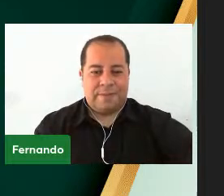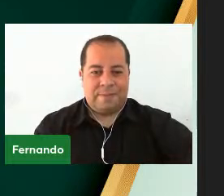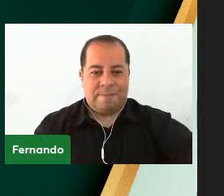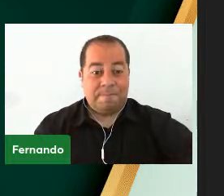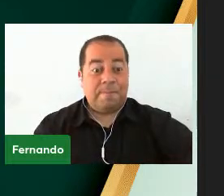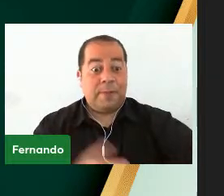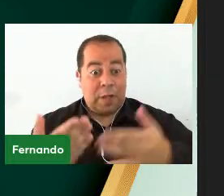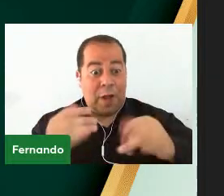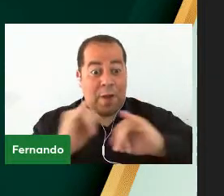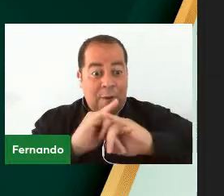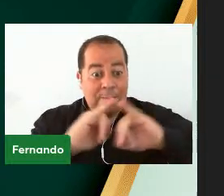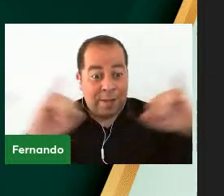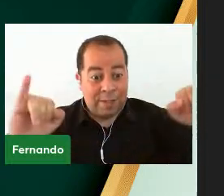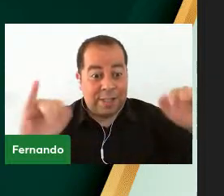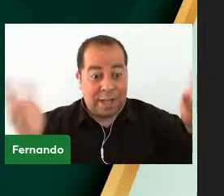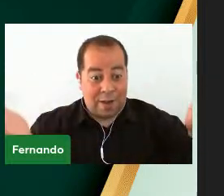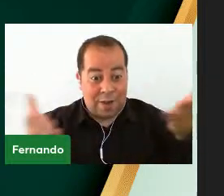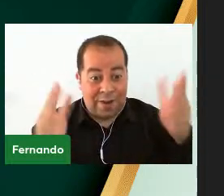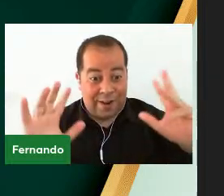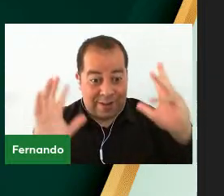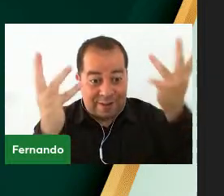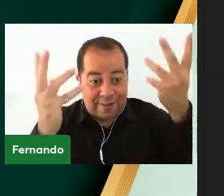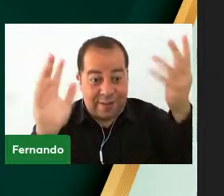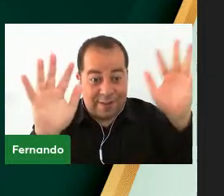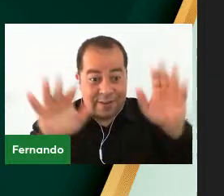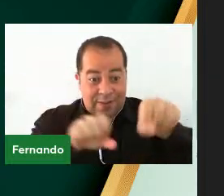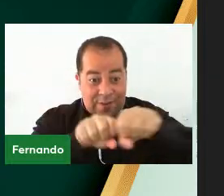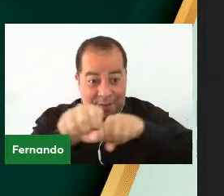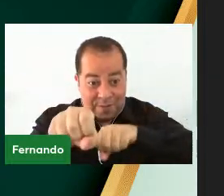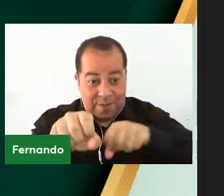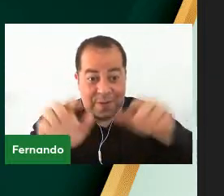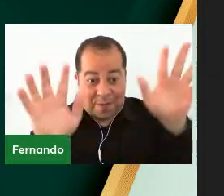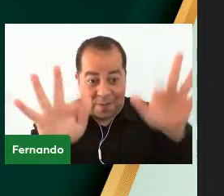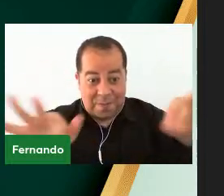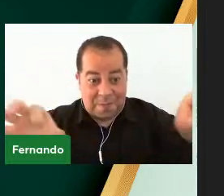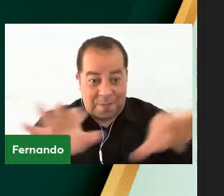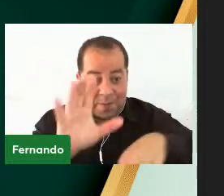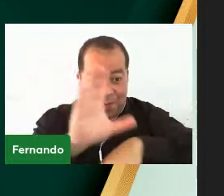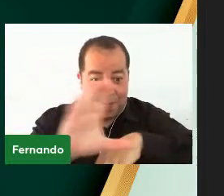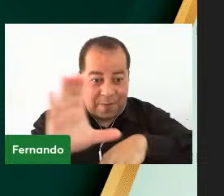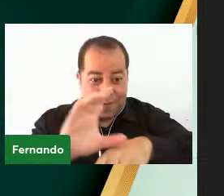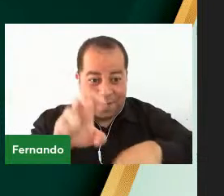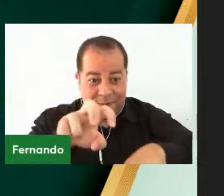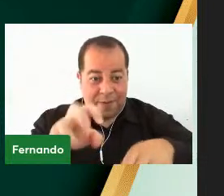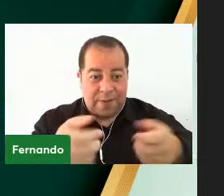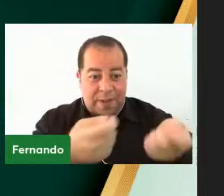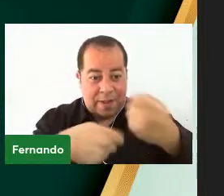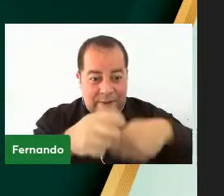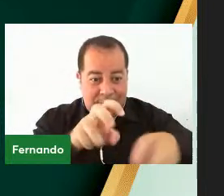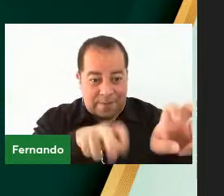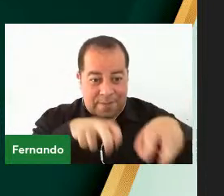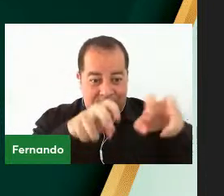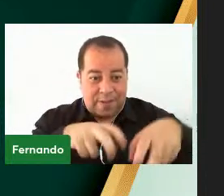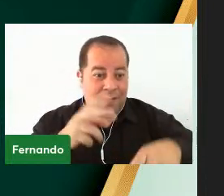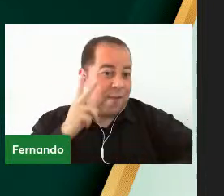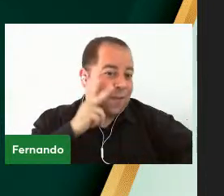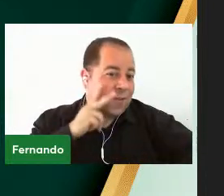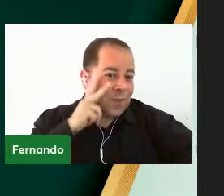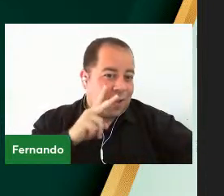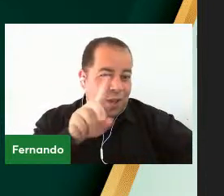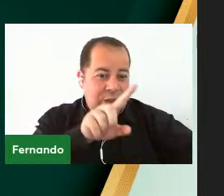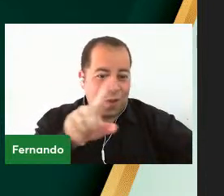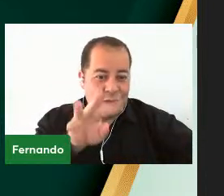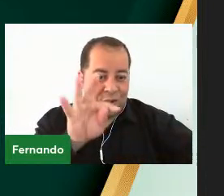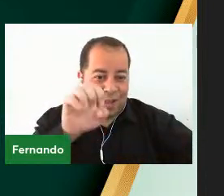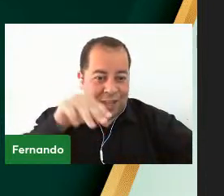Declaro encerrada essa solenidade de colação de grau virtual dos cursos de agronegócio, enologia e zootecnia